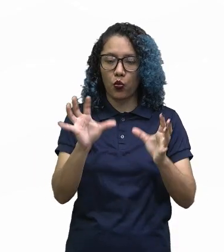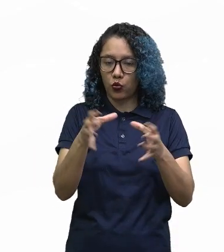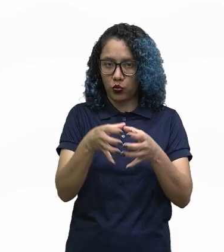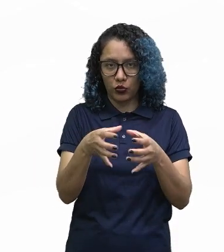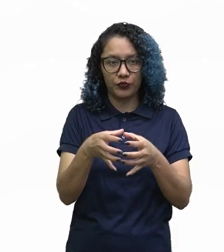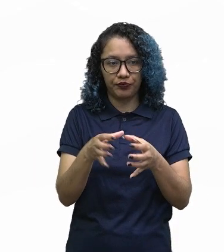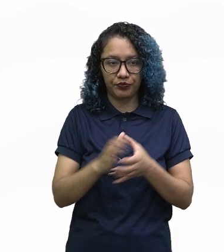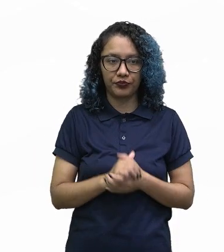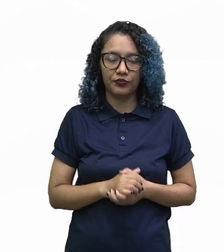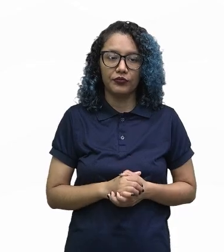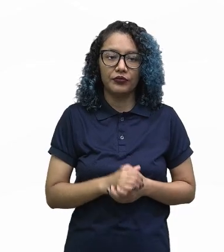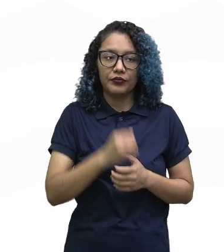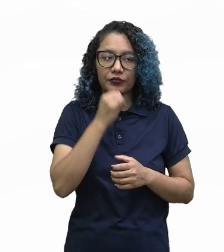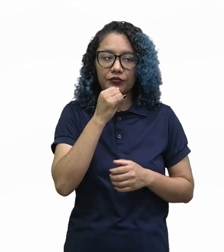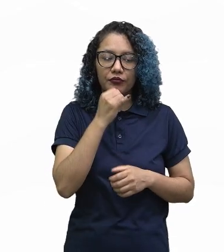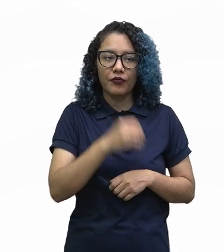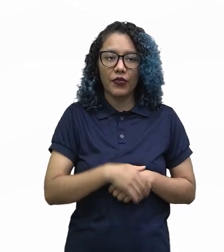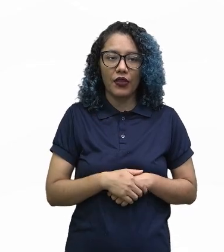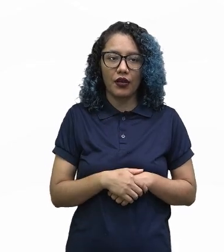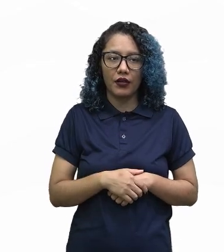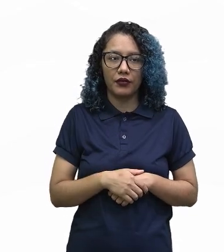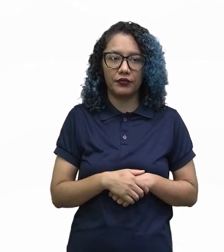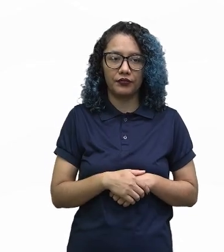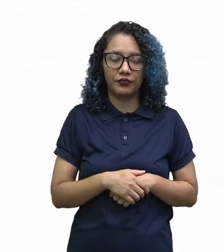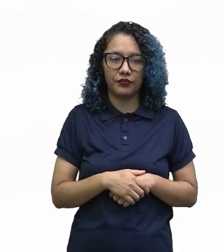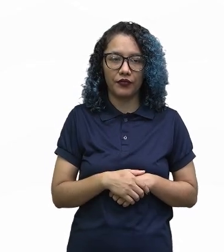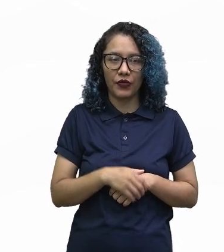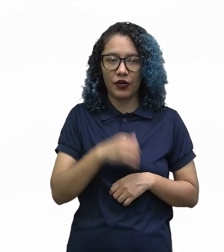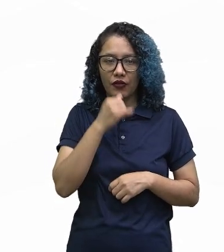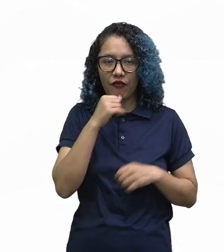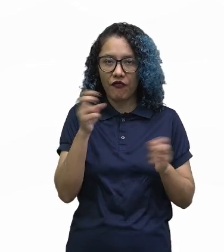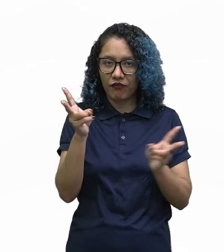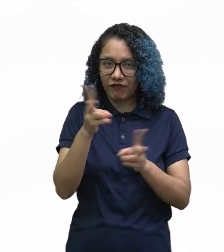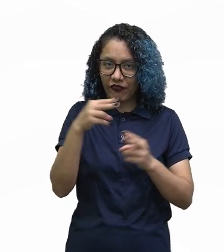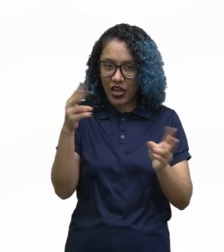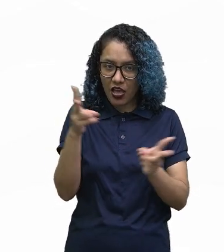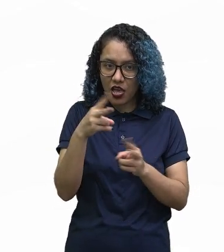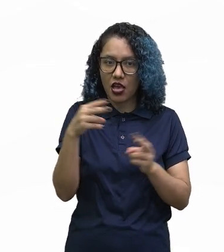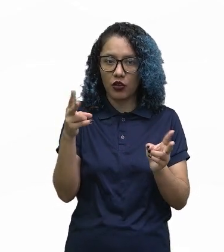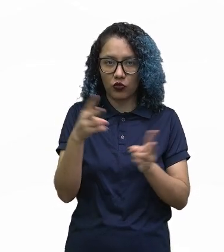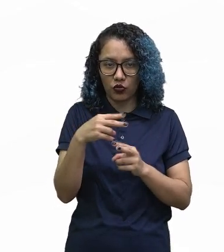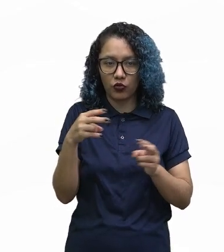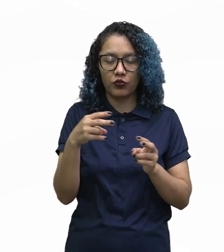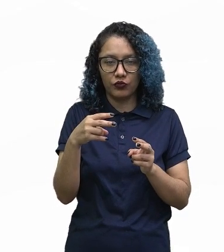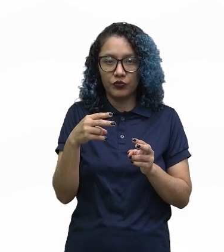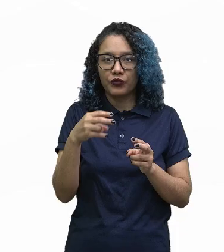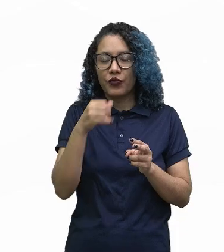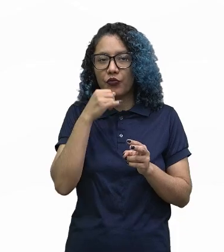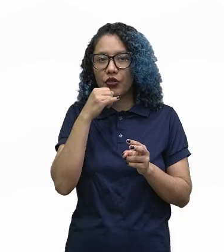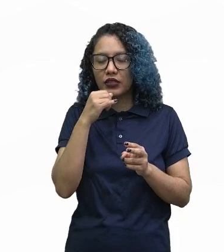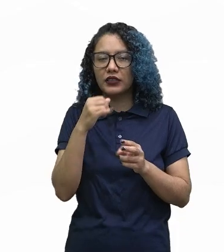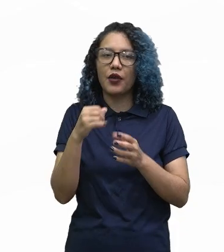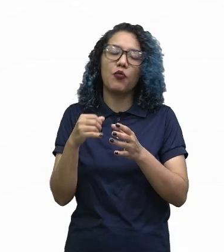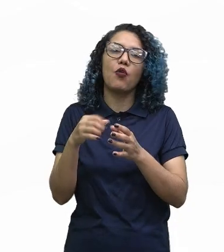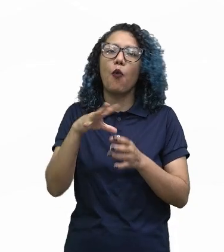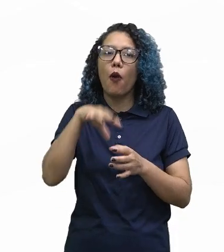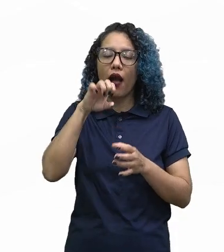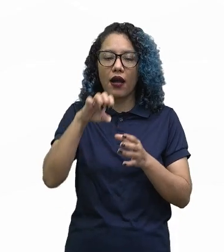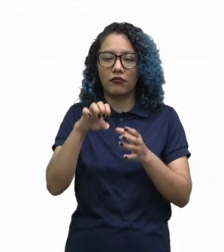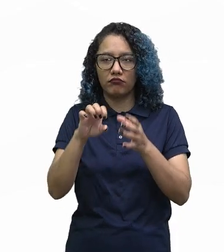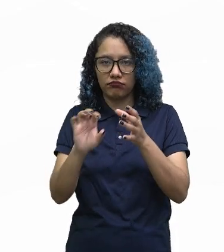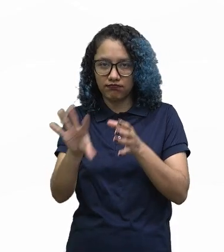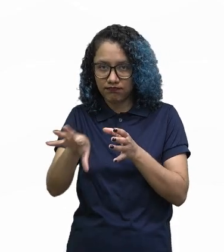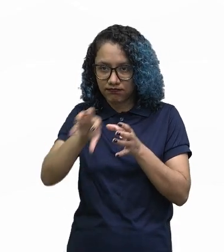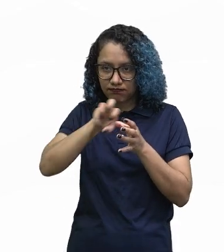pessoa. Exemplos: ventilação exaustora, né, que vai sugar ali o ar.